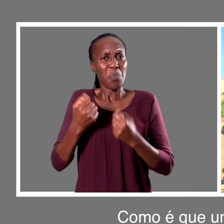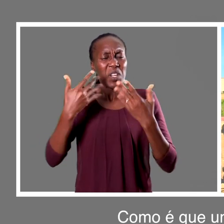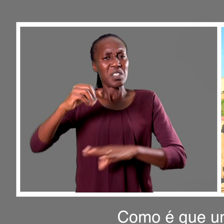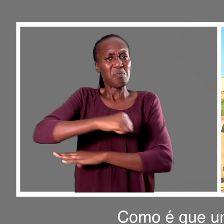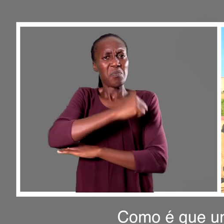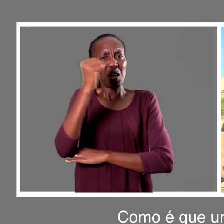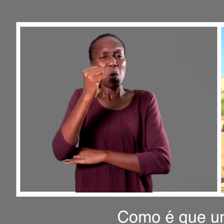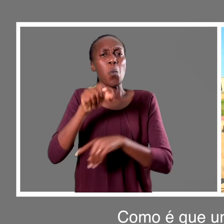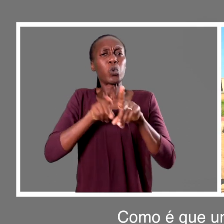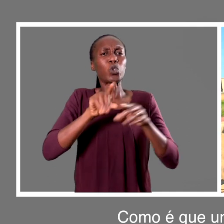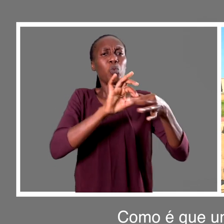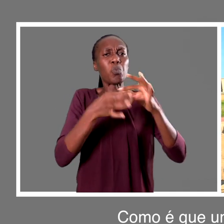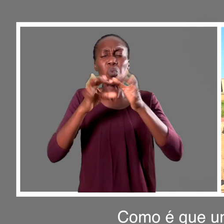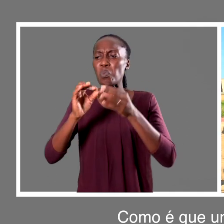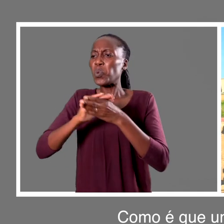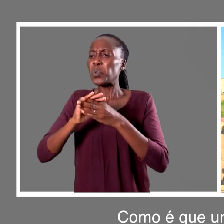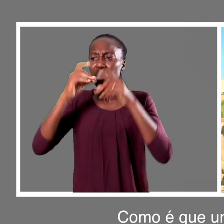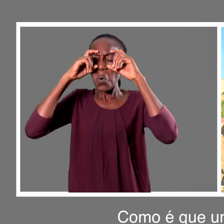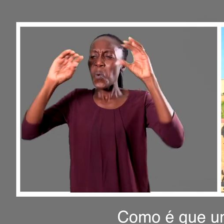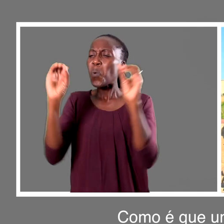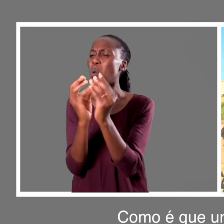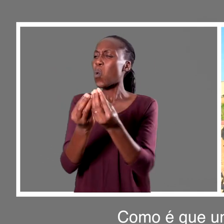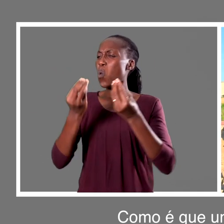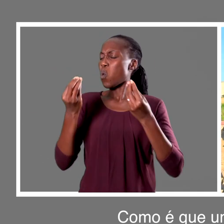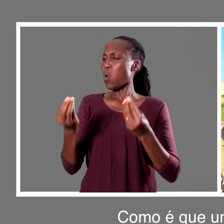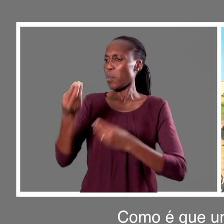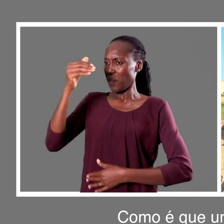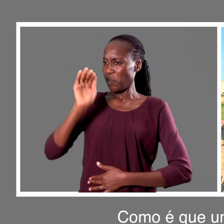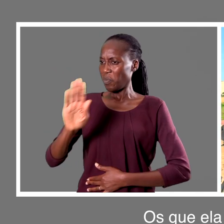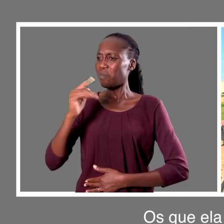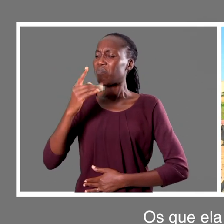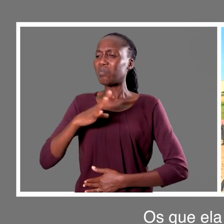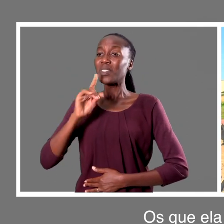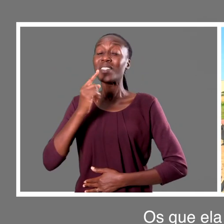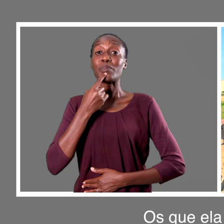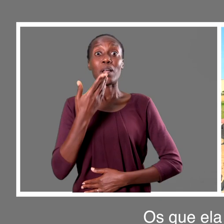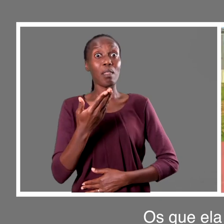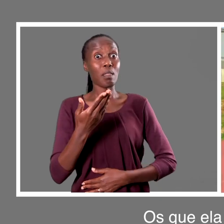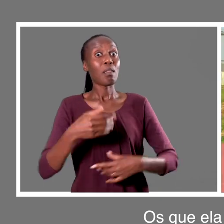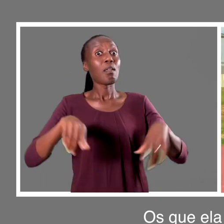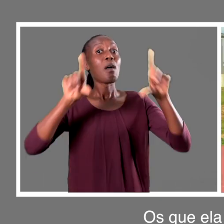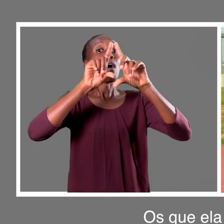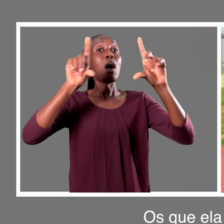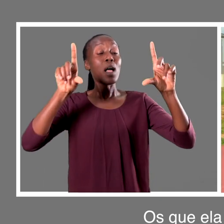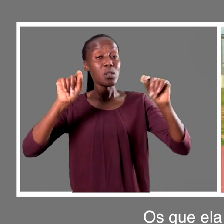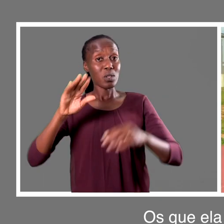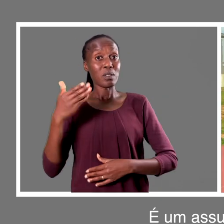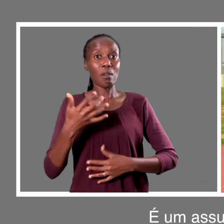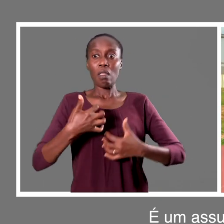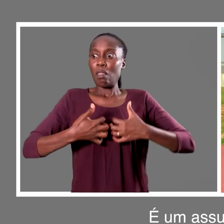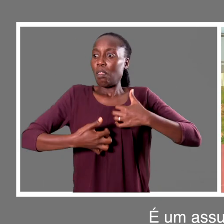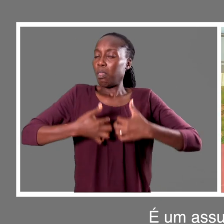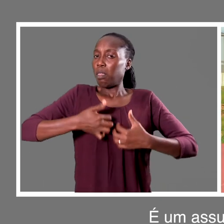uma atleta qualificada para os Jogos Paralímpicos treina sem óculos? Basicamente, ela tem uma estragada.